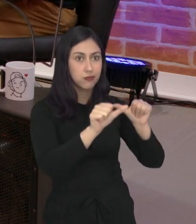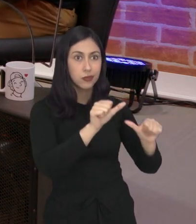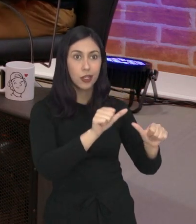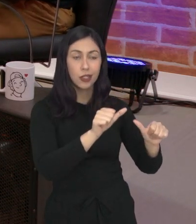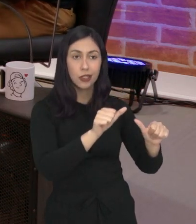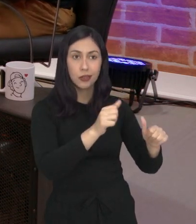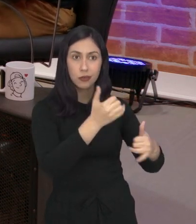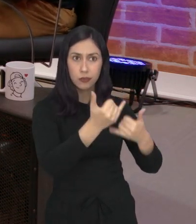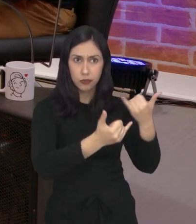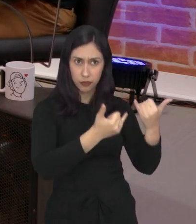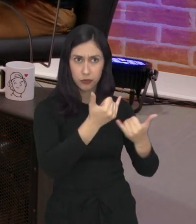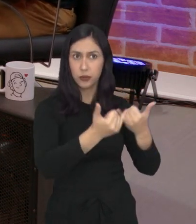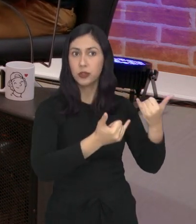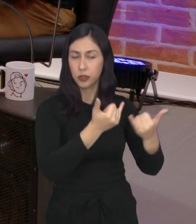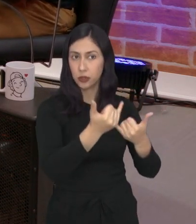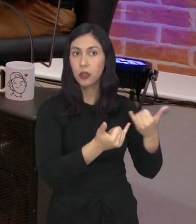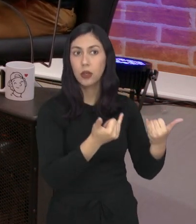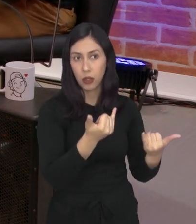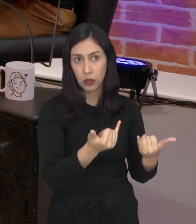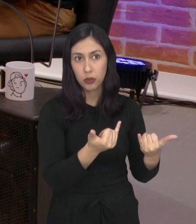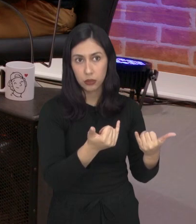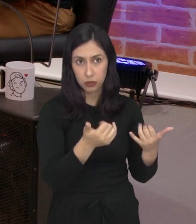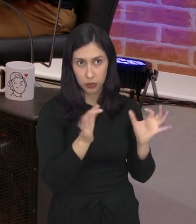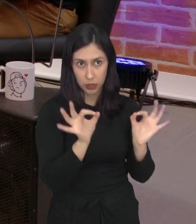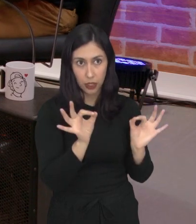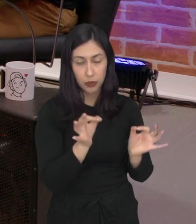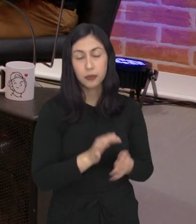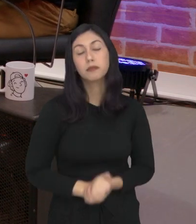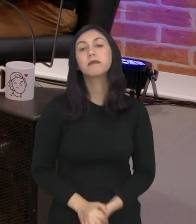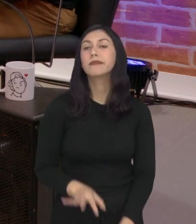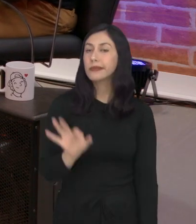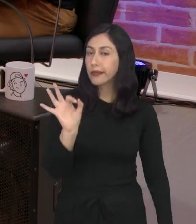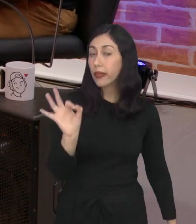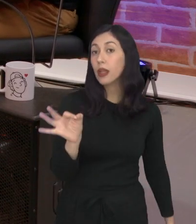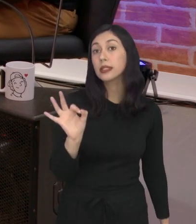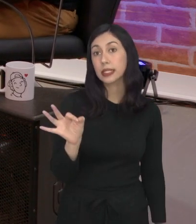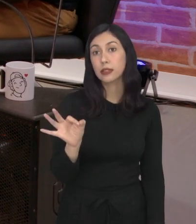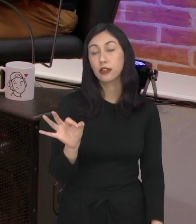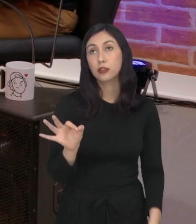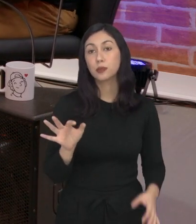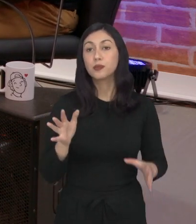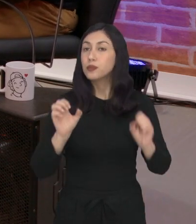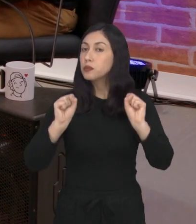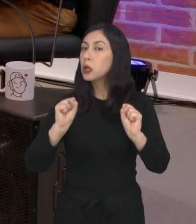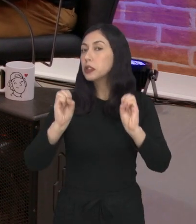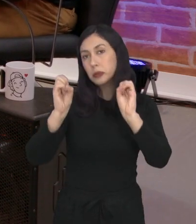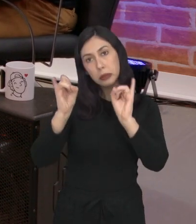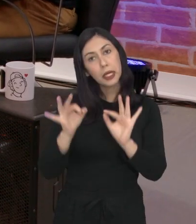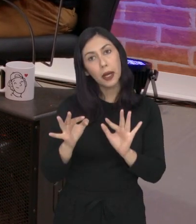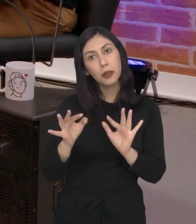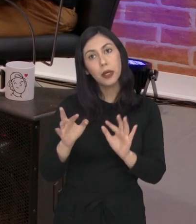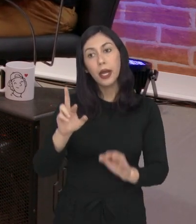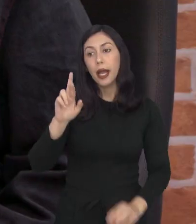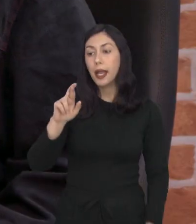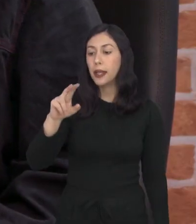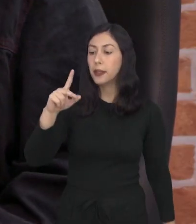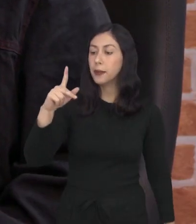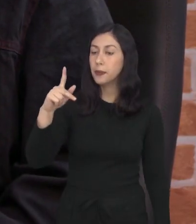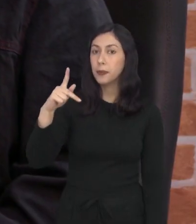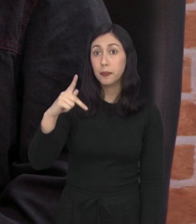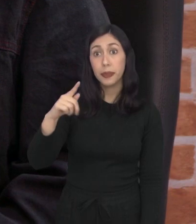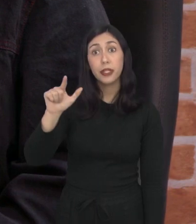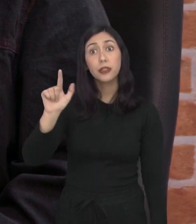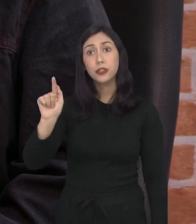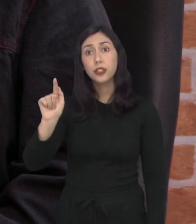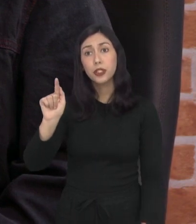começar a streamar os seus jogos, né? Exato. A gente pode falar que é um jogo de tabuleiro. O RPG, ele seria como